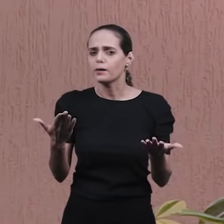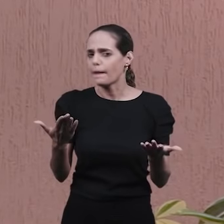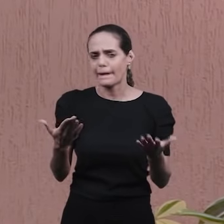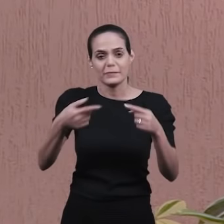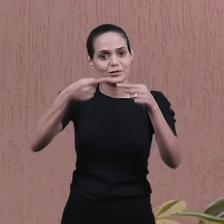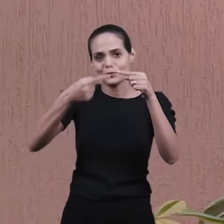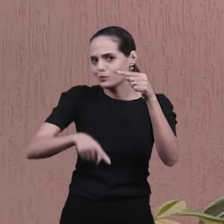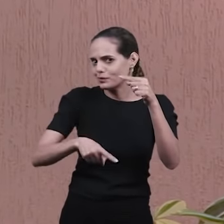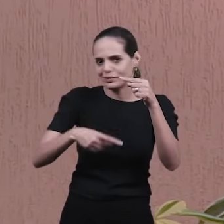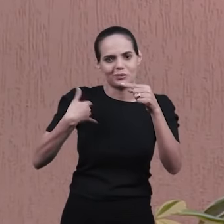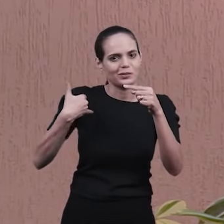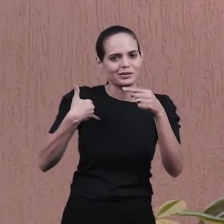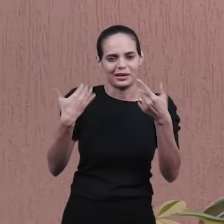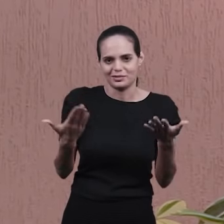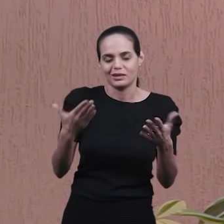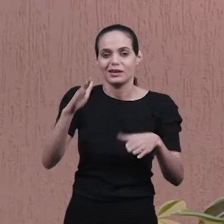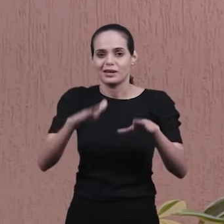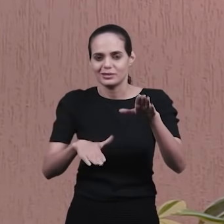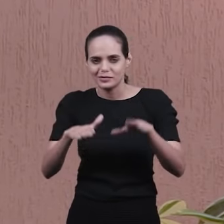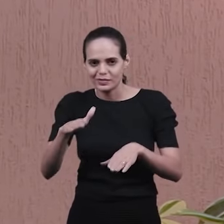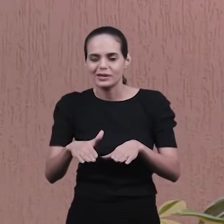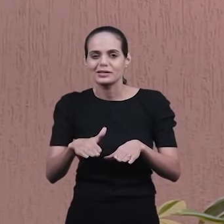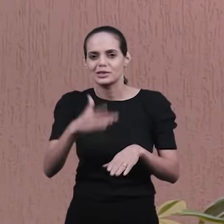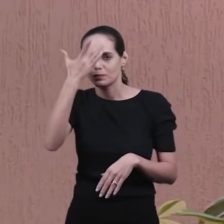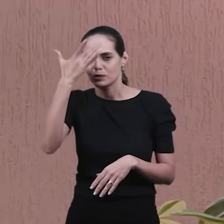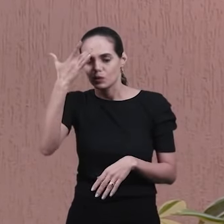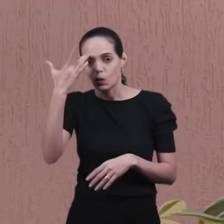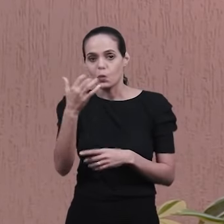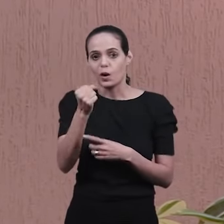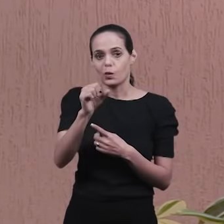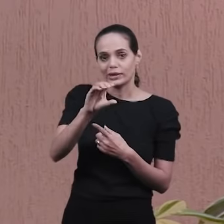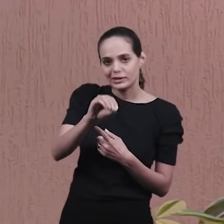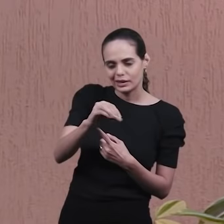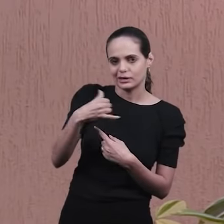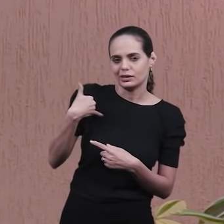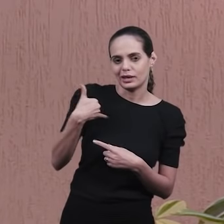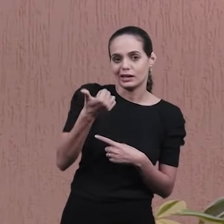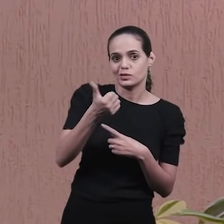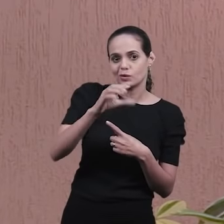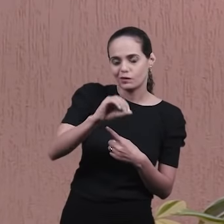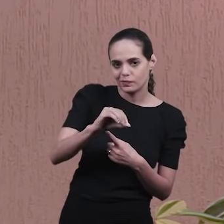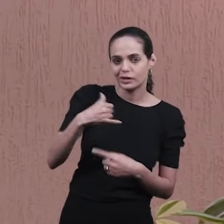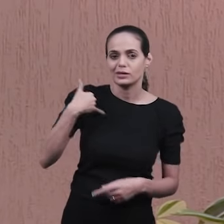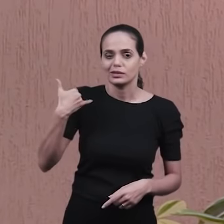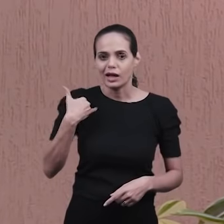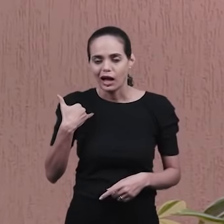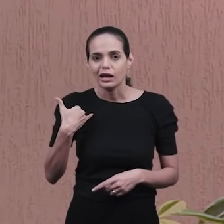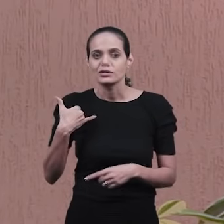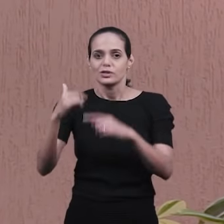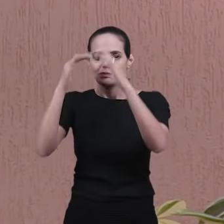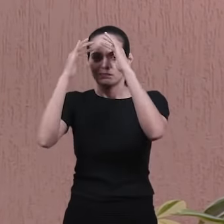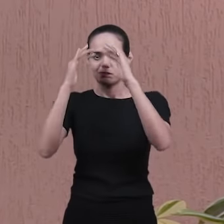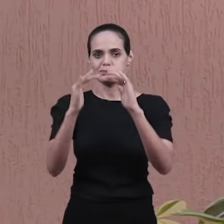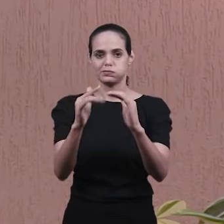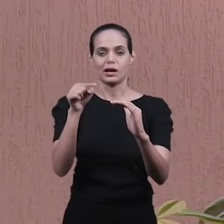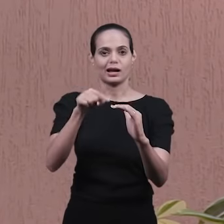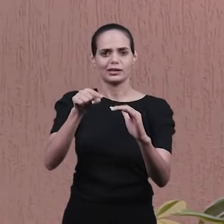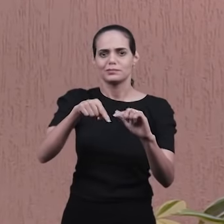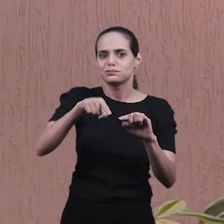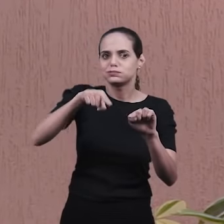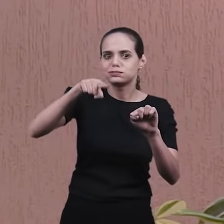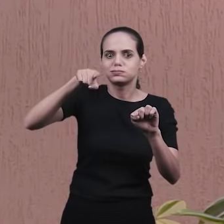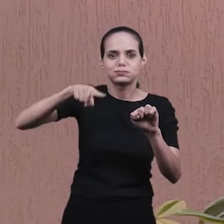Existem idosos de 80, 90 anos com um excelente nível cognitivo. Outros de 65